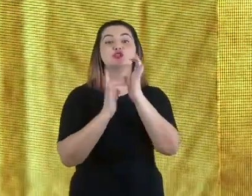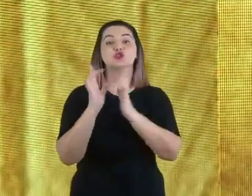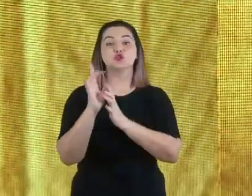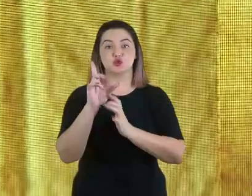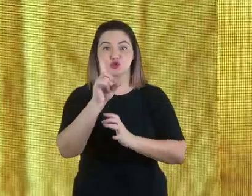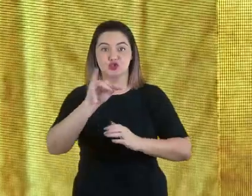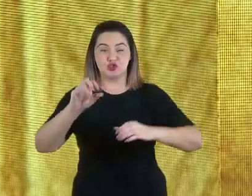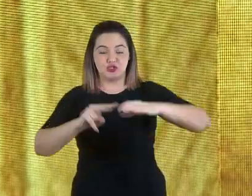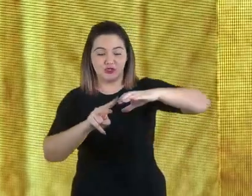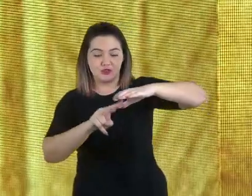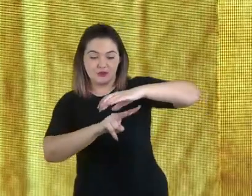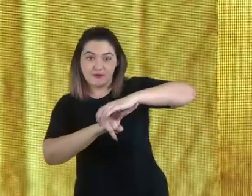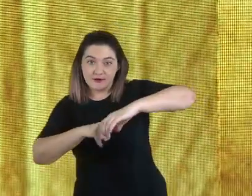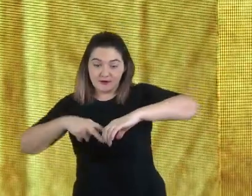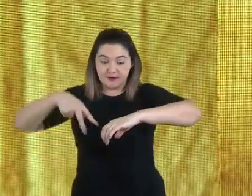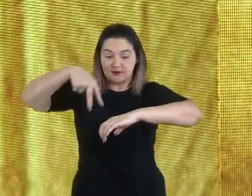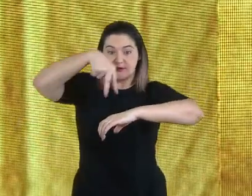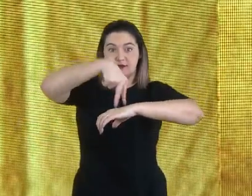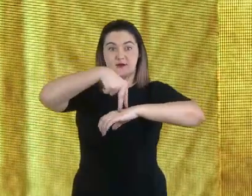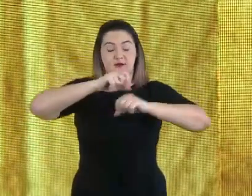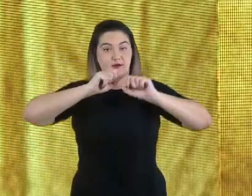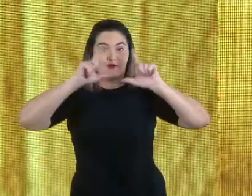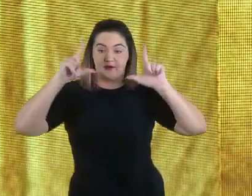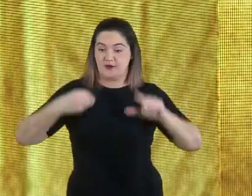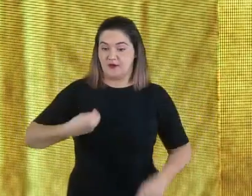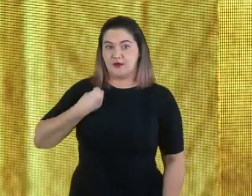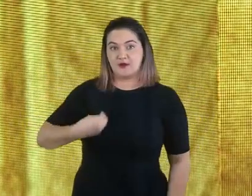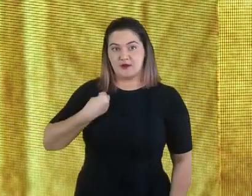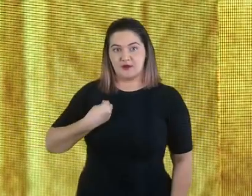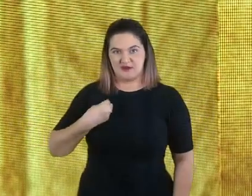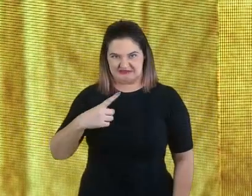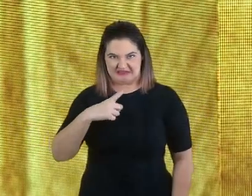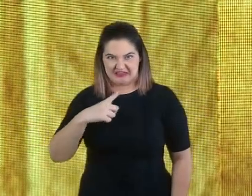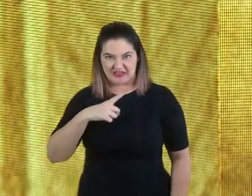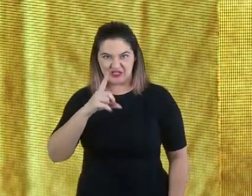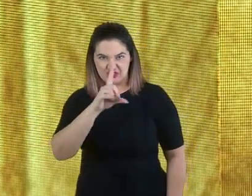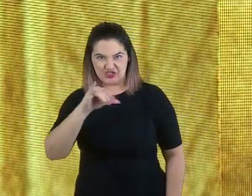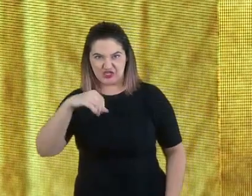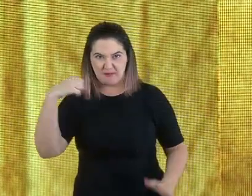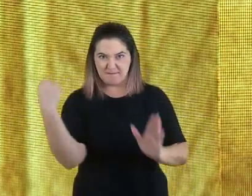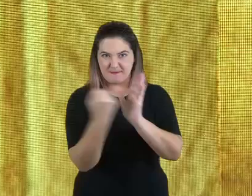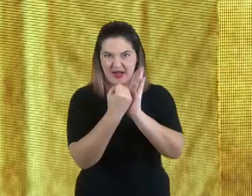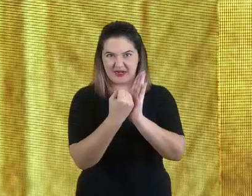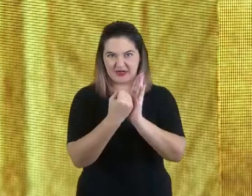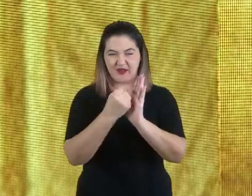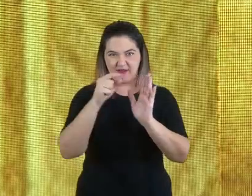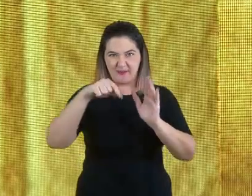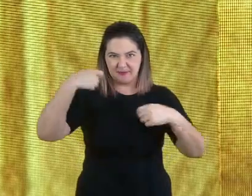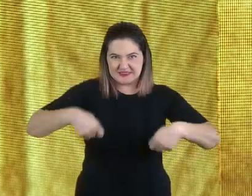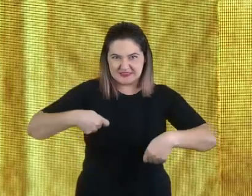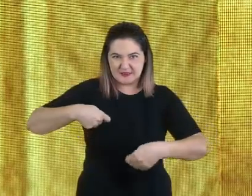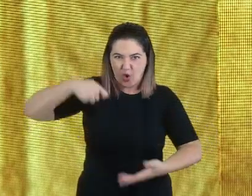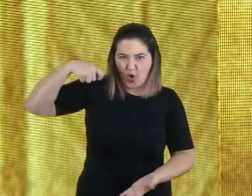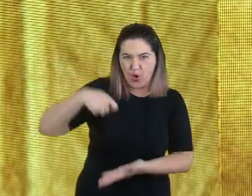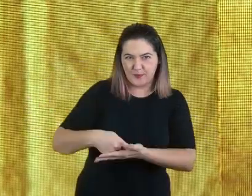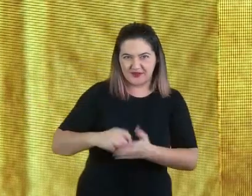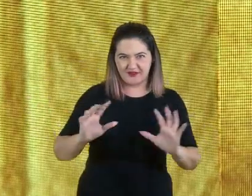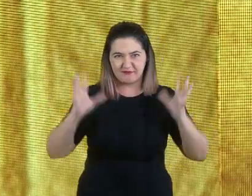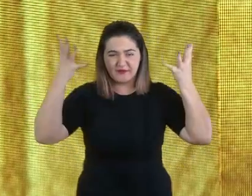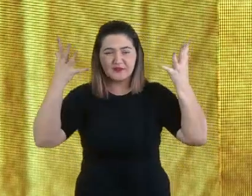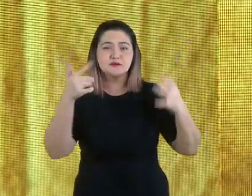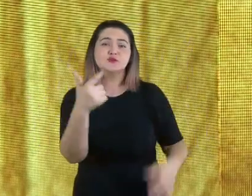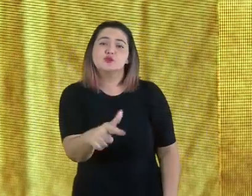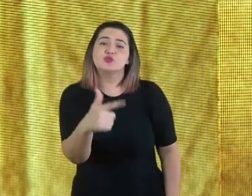Jesus. Não há nada no Novo Testamento que diga todo domingo de tal mês vocês celebrarão a ressurreição de Cristo, tá certo? E